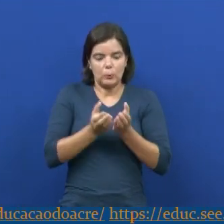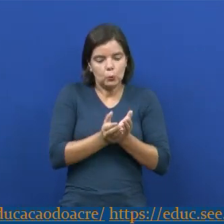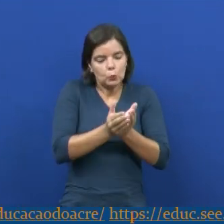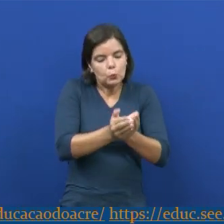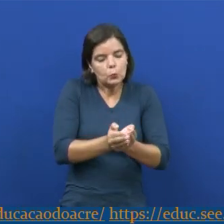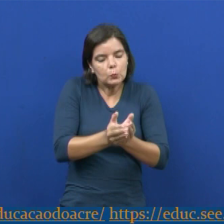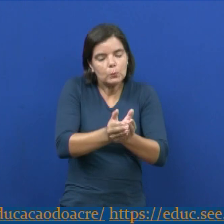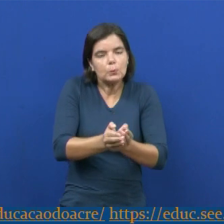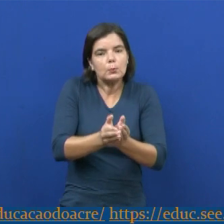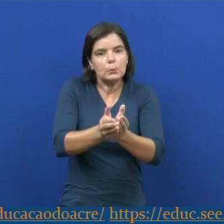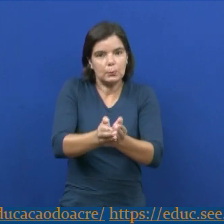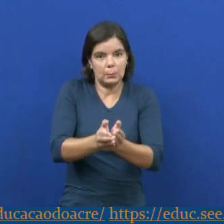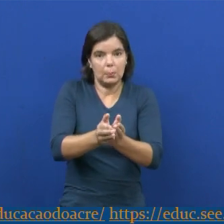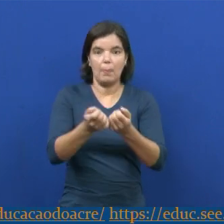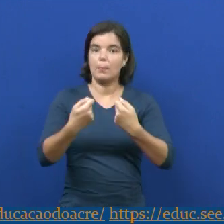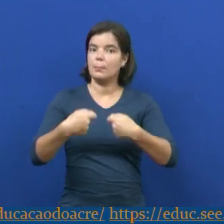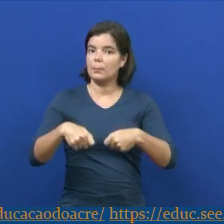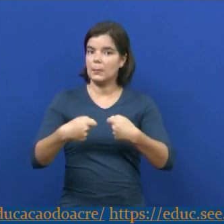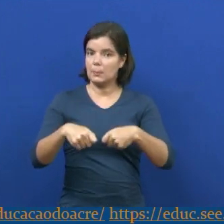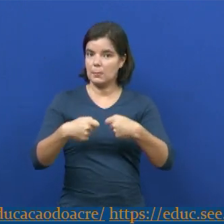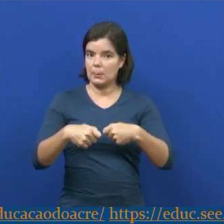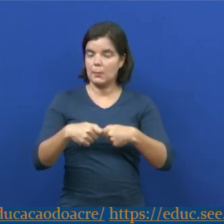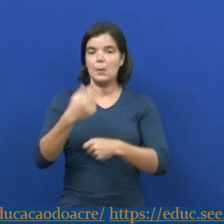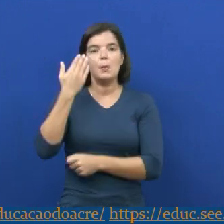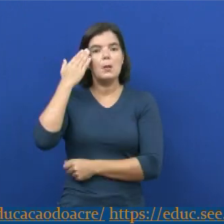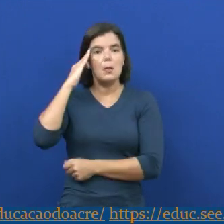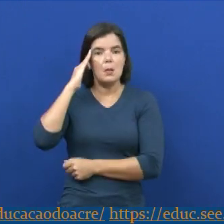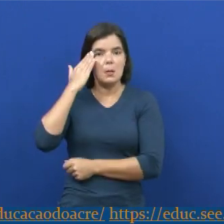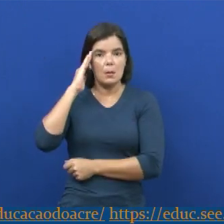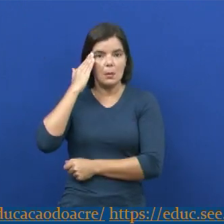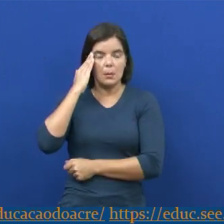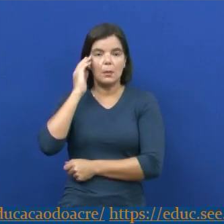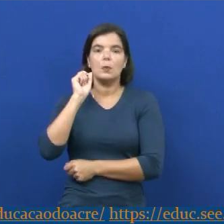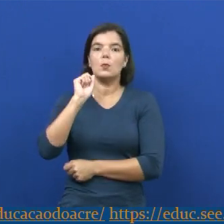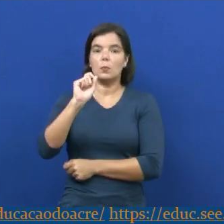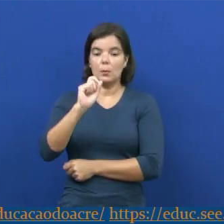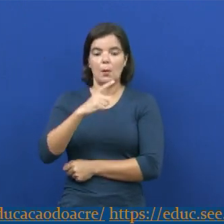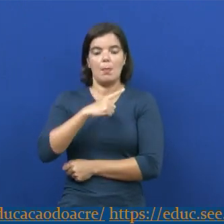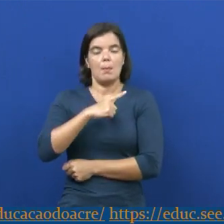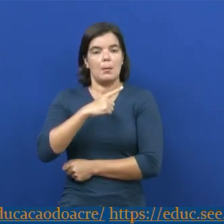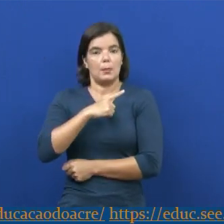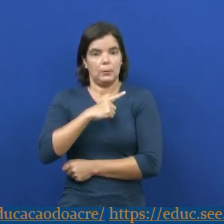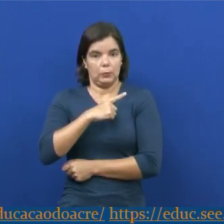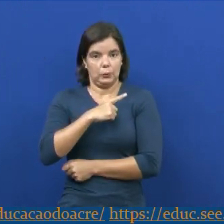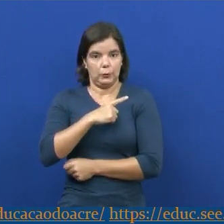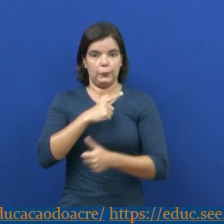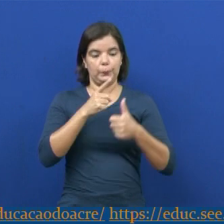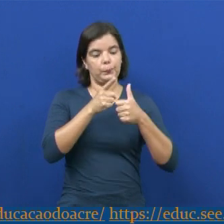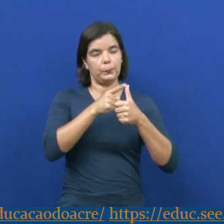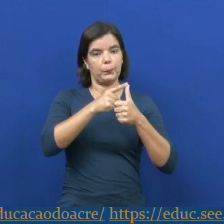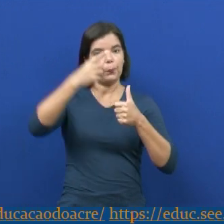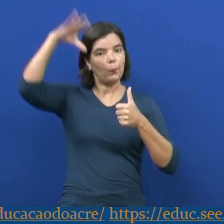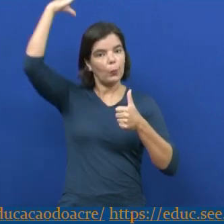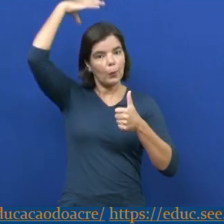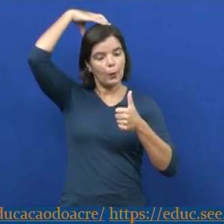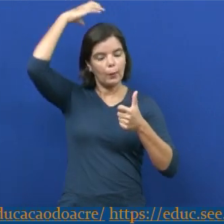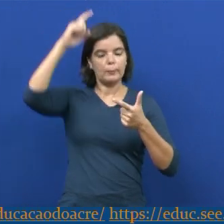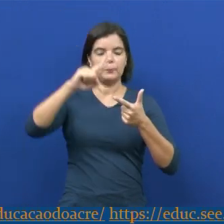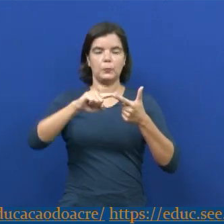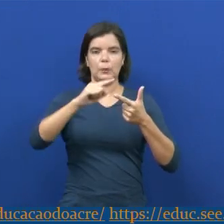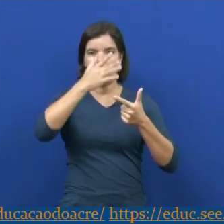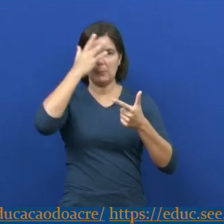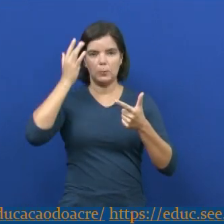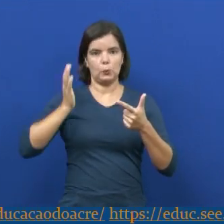expansões marítimas, precisamos compreender que havia no momento o rei e a